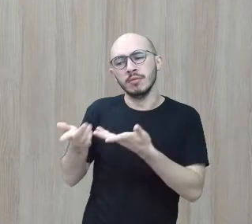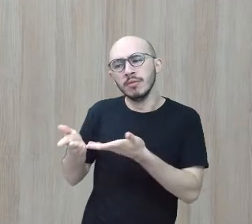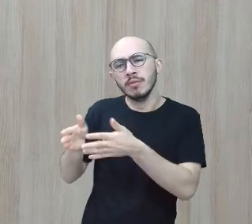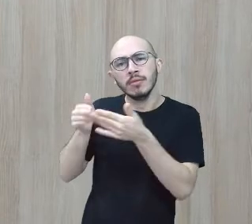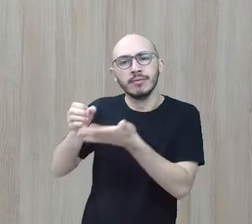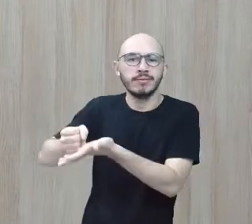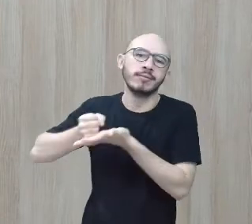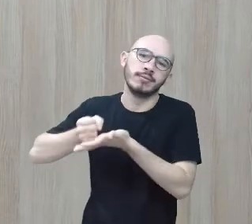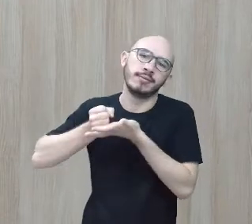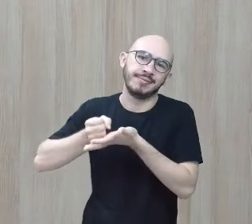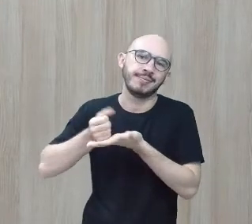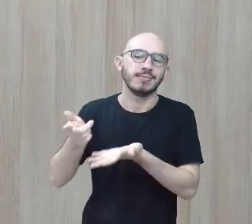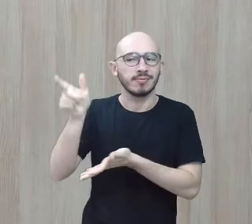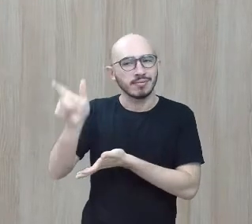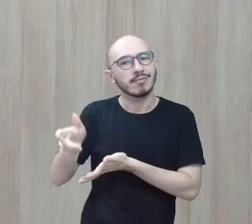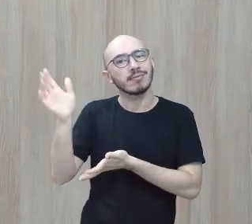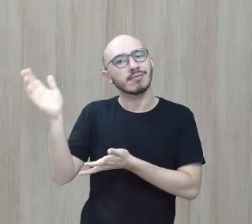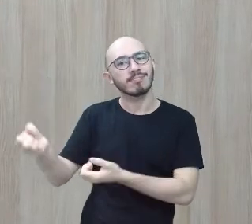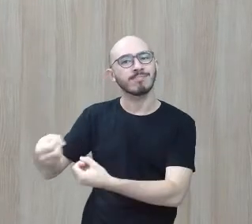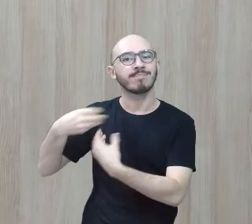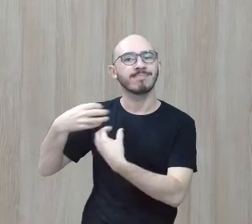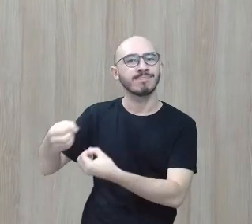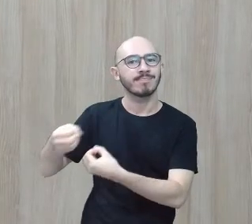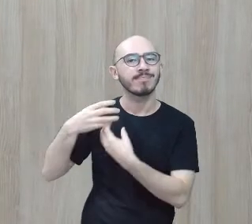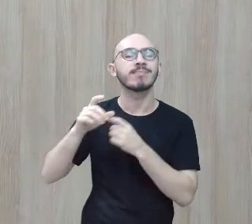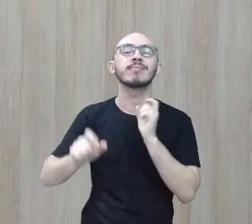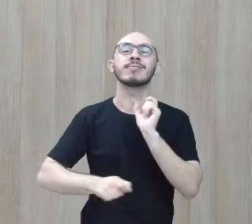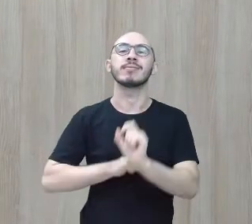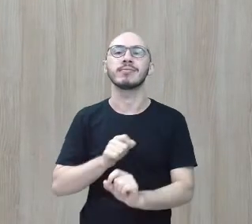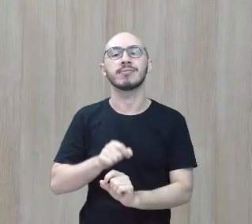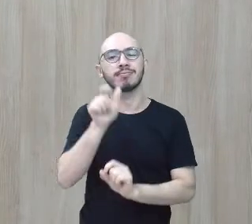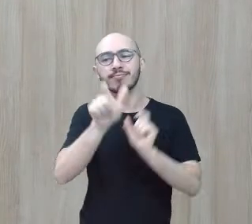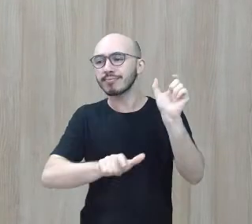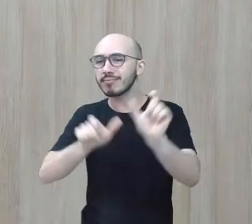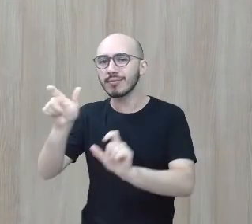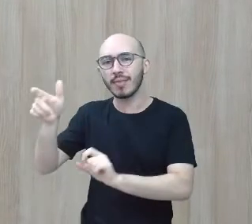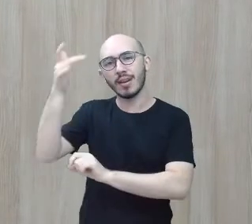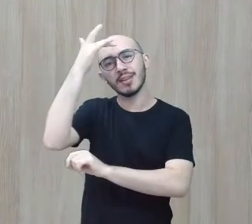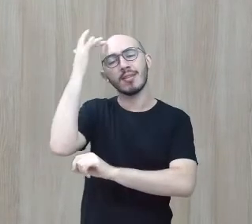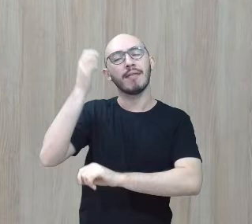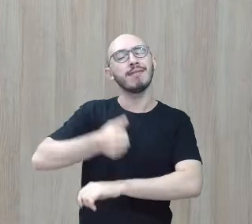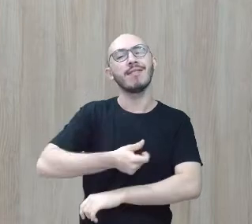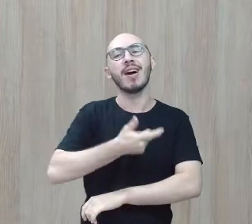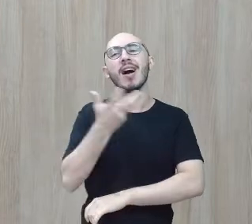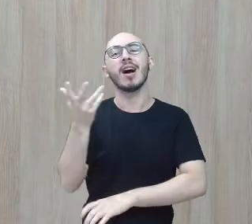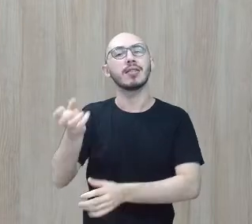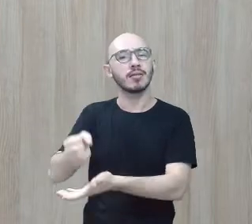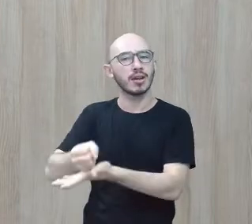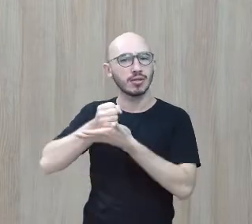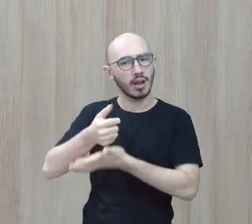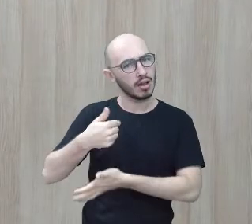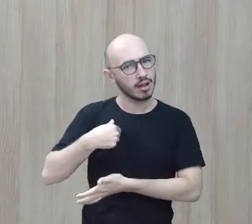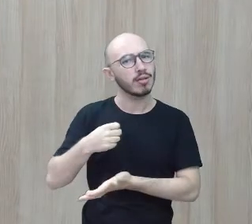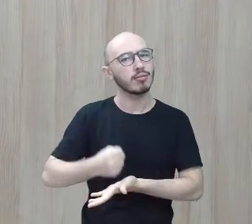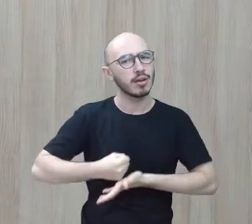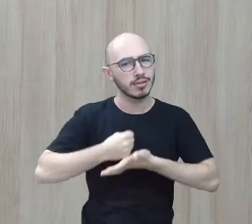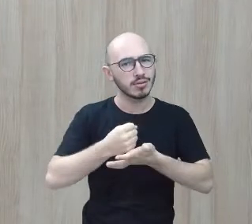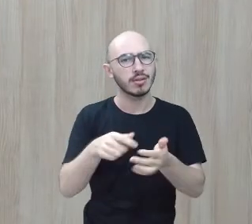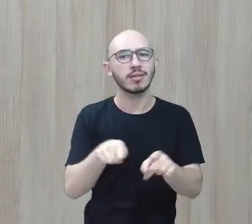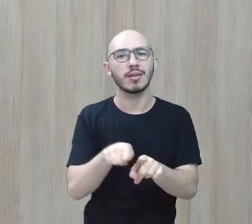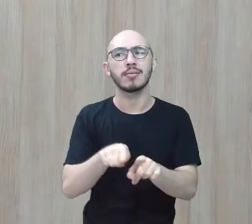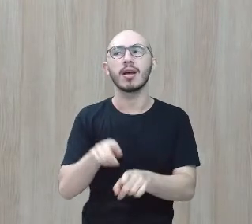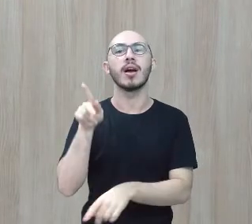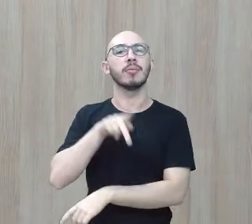quem sabe. Então, tem muitas pessoas querendo ajudar você. Tá bom? E eu sou uma delas. E a